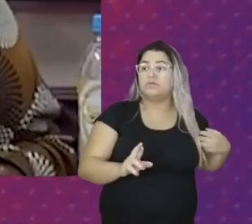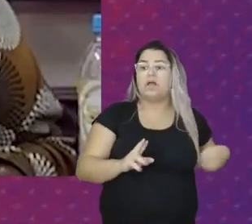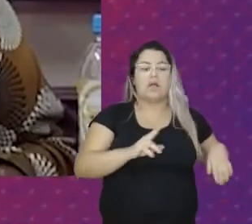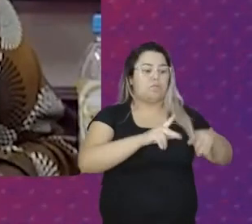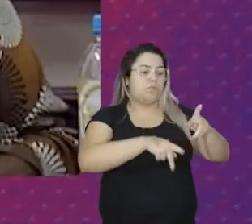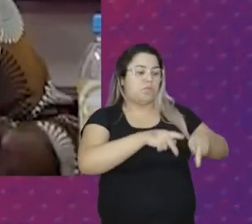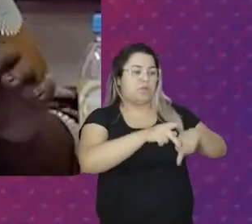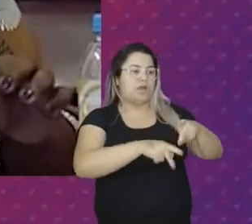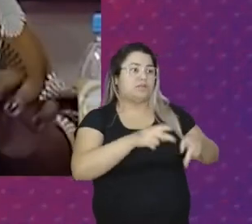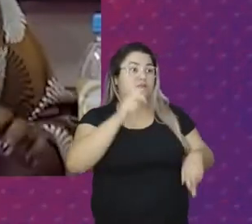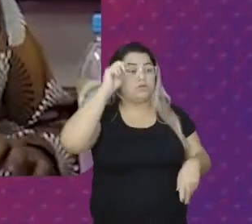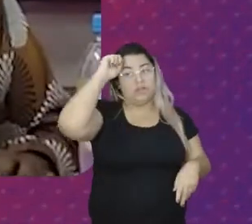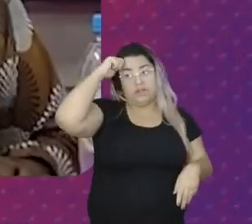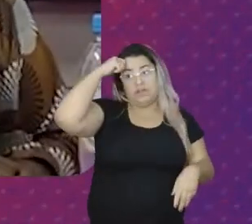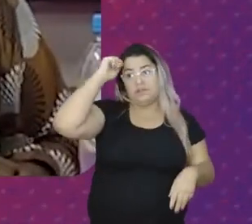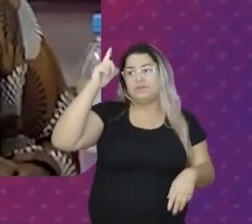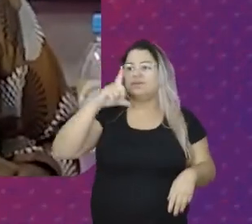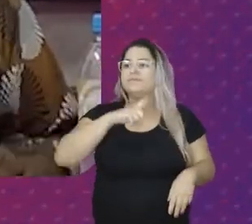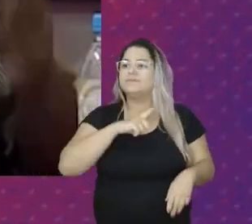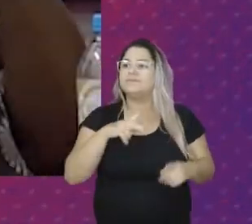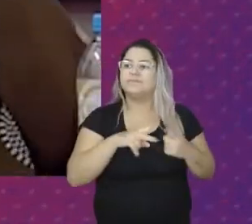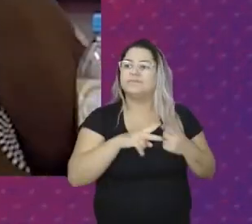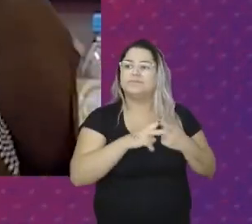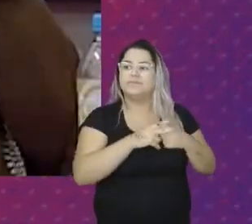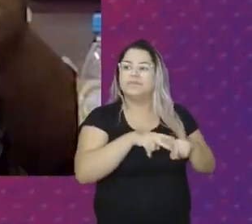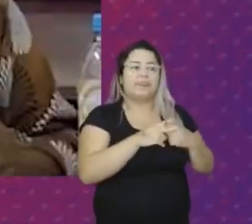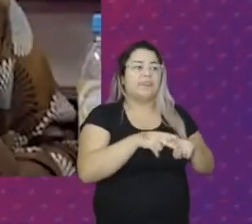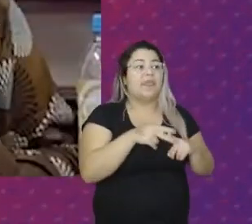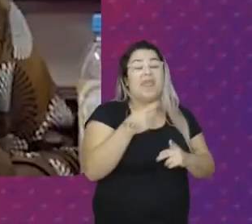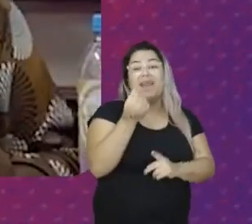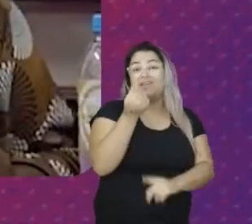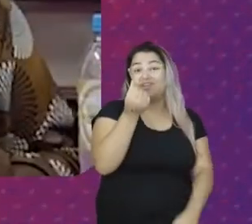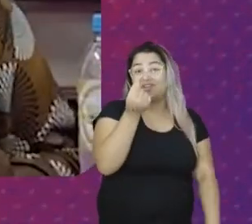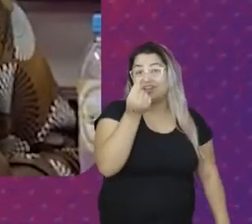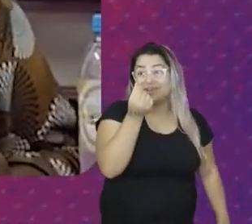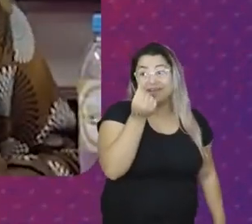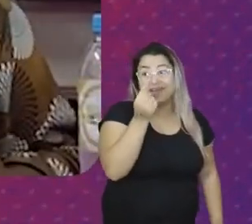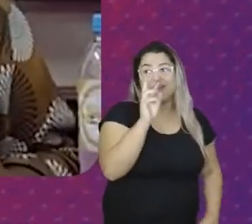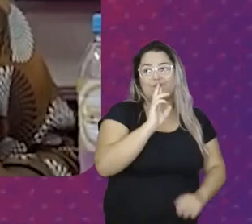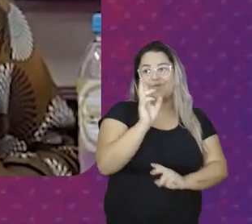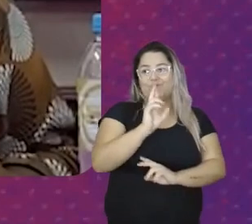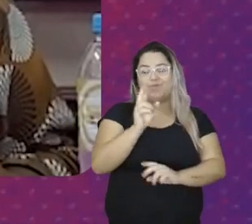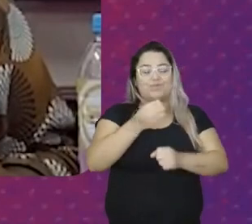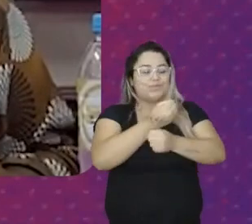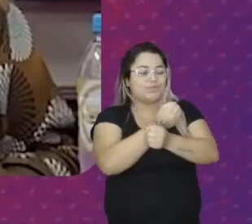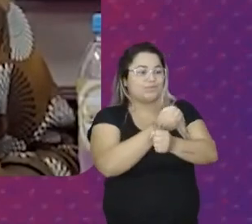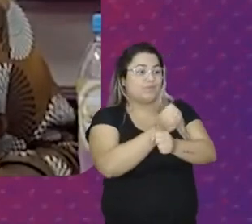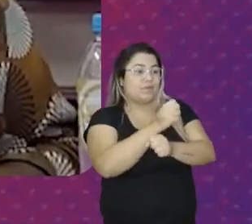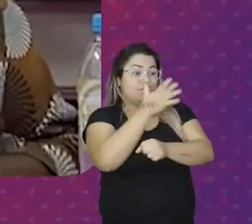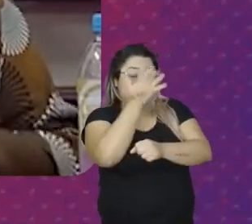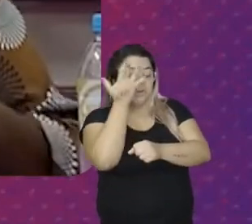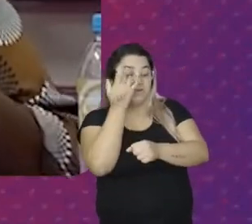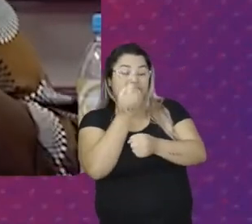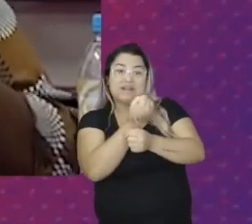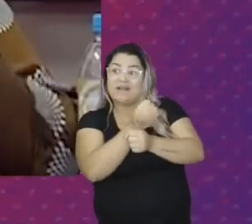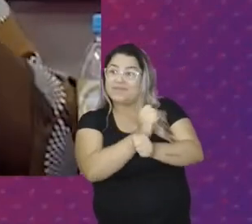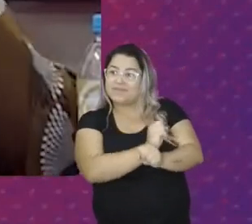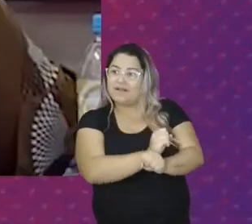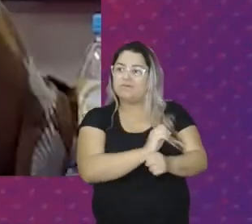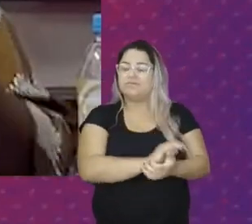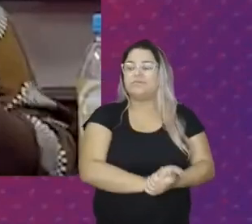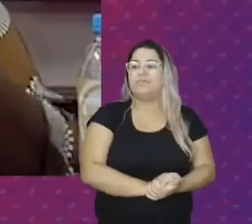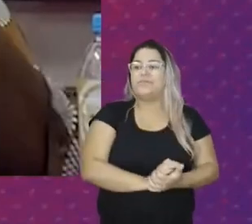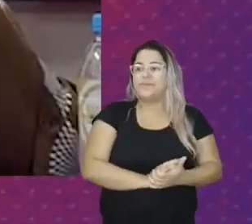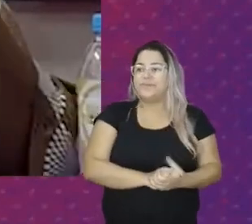população negra. Quem teve reparação em dinheiro foram os escravizadores. E